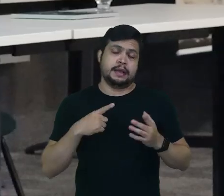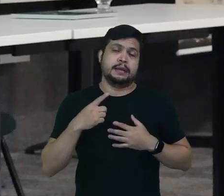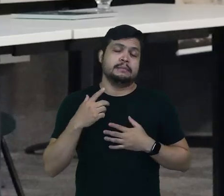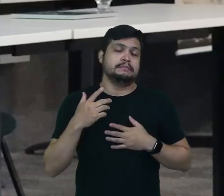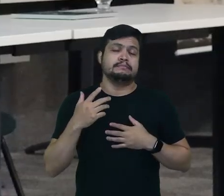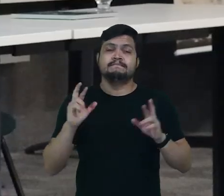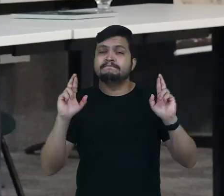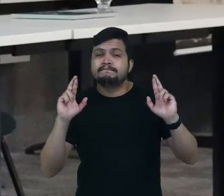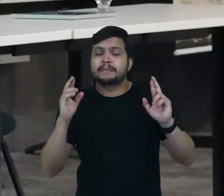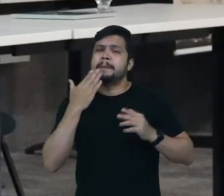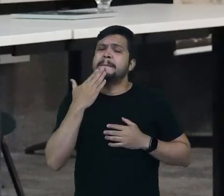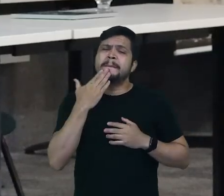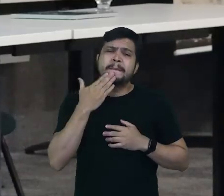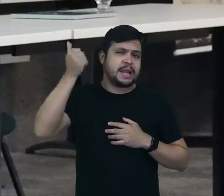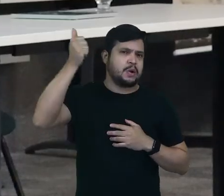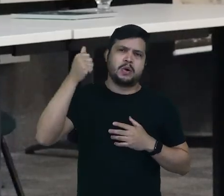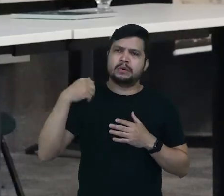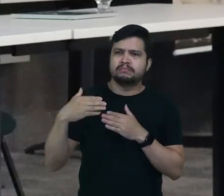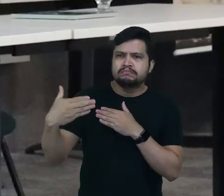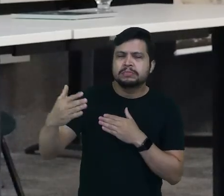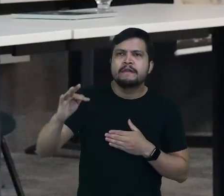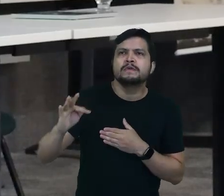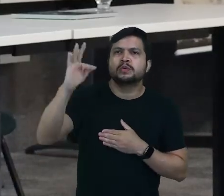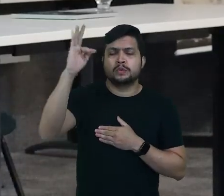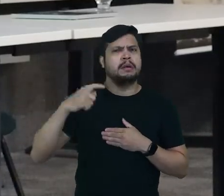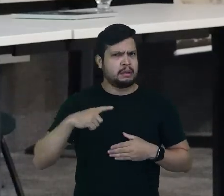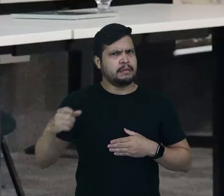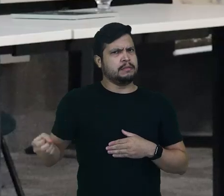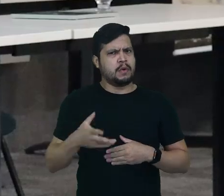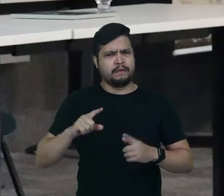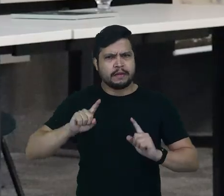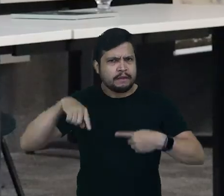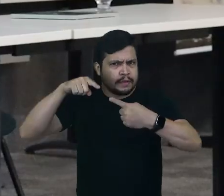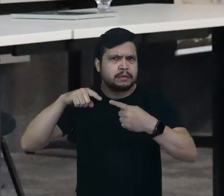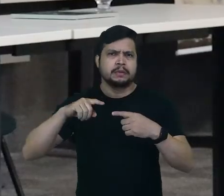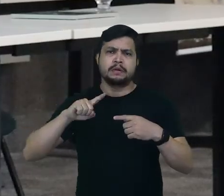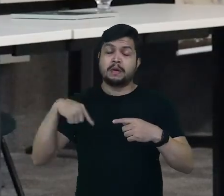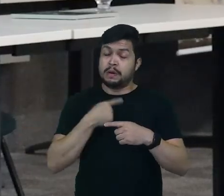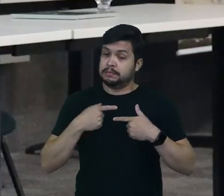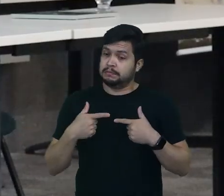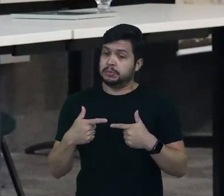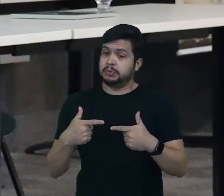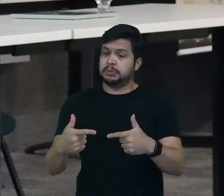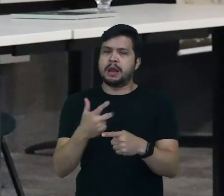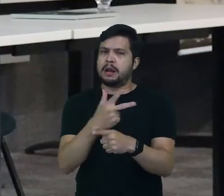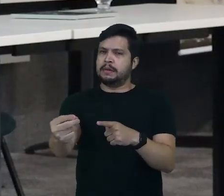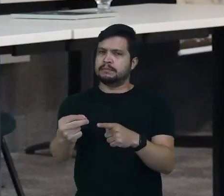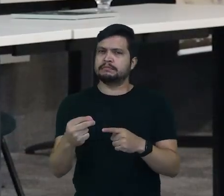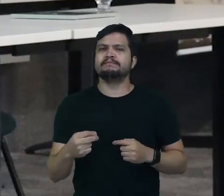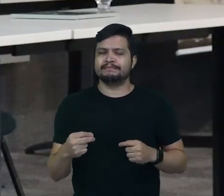anos melhores ainda do que esses 30 primeiros. Nós vamos vencer outros desafios que a